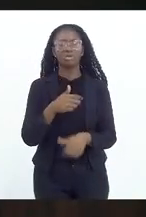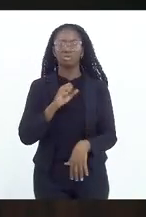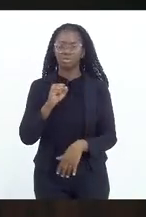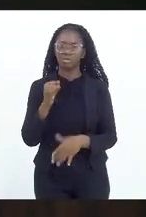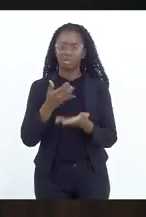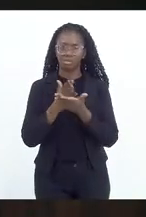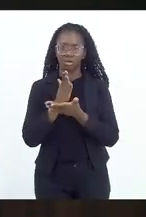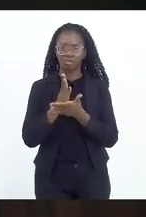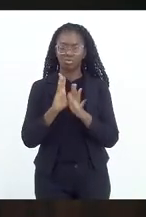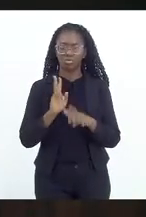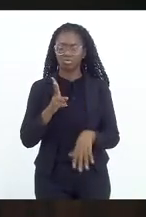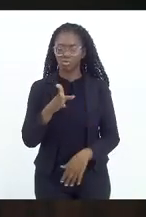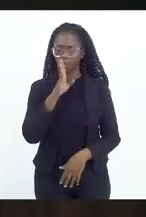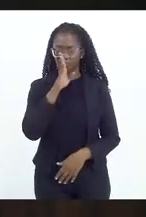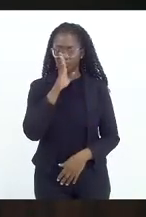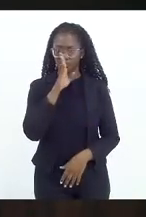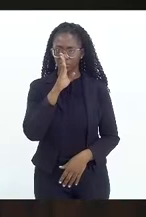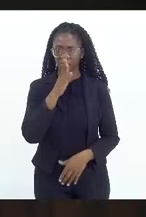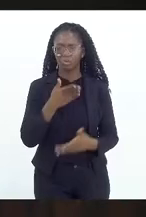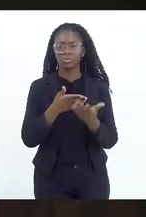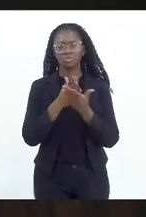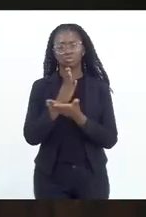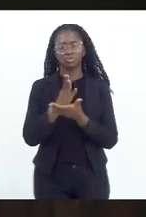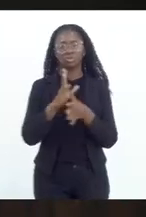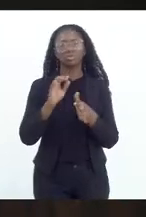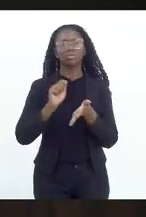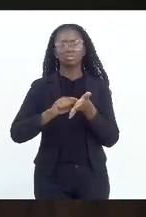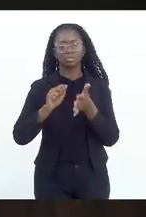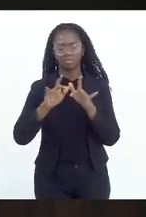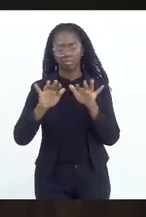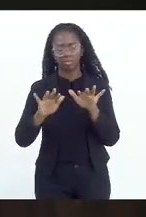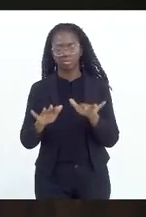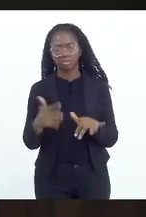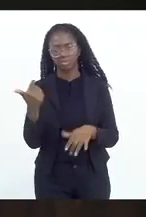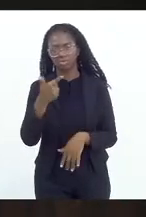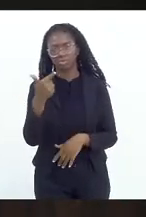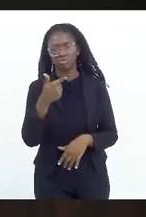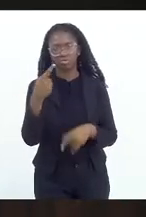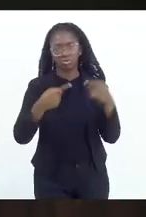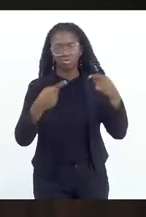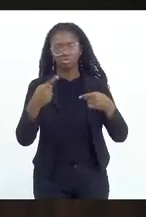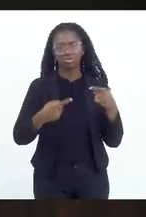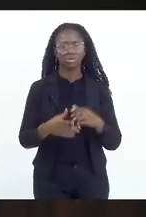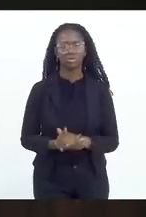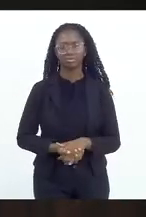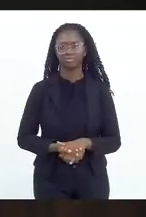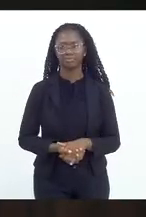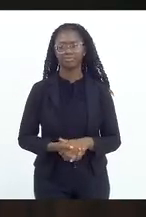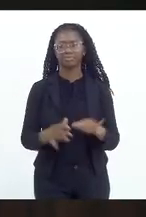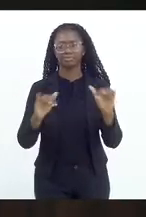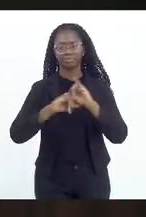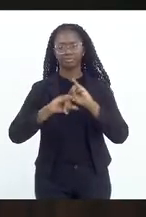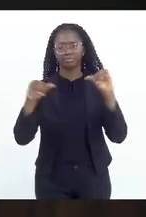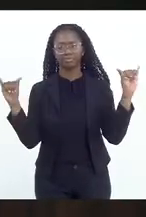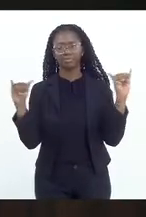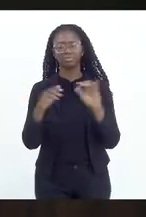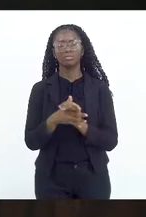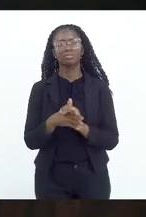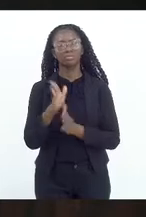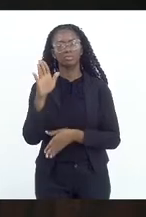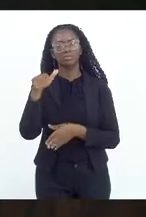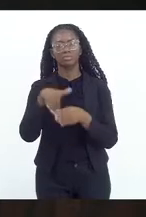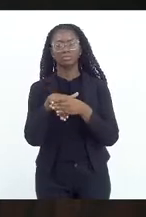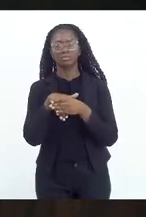estão. Aprovado. Vai a redação do vencido para a segunda discussão. Anuncio.